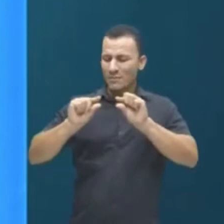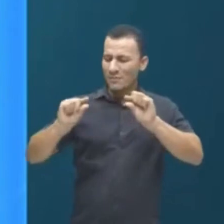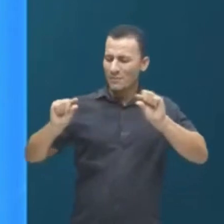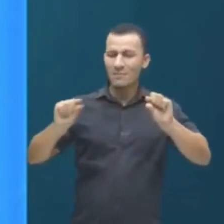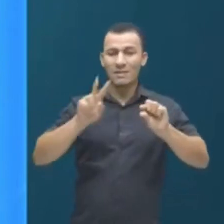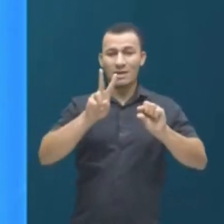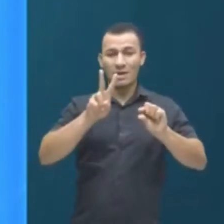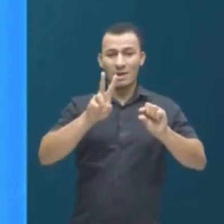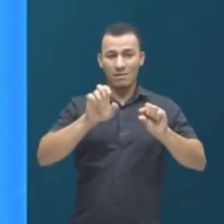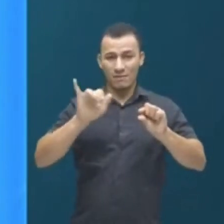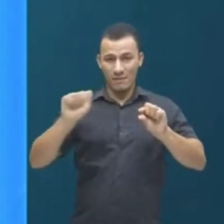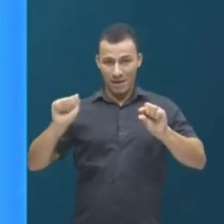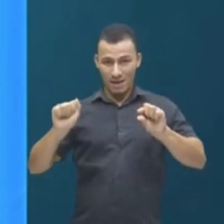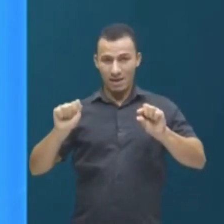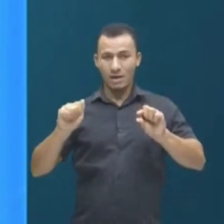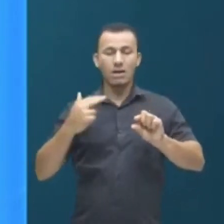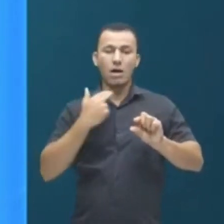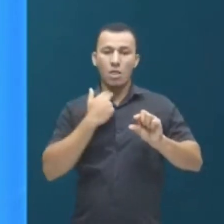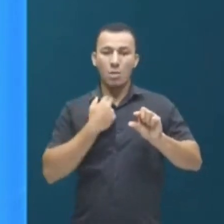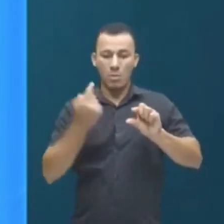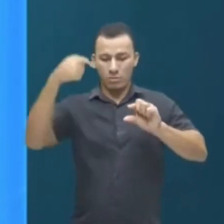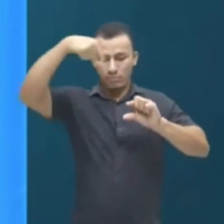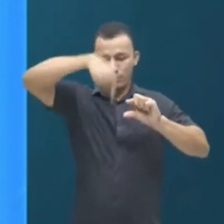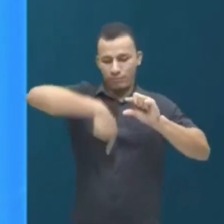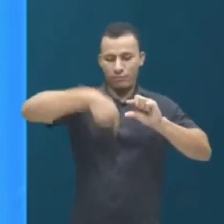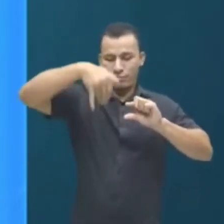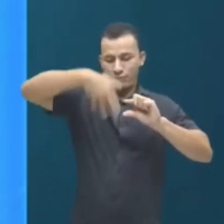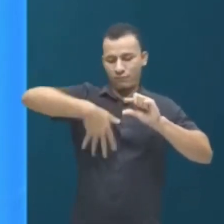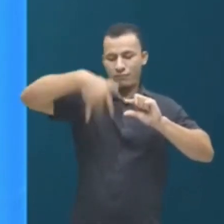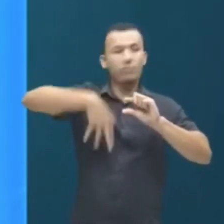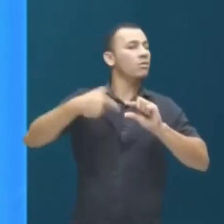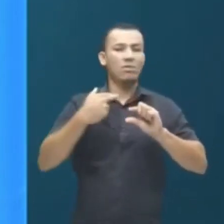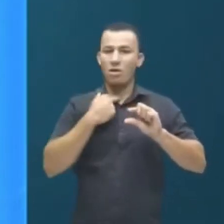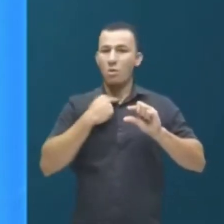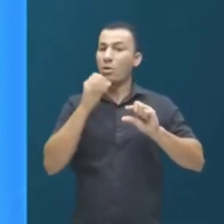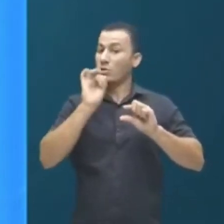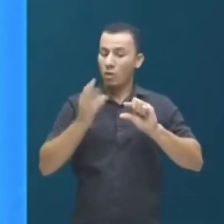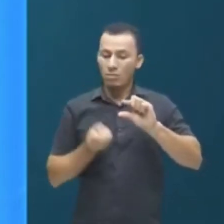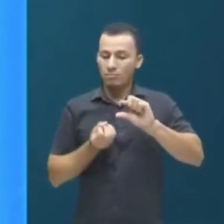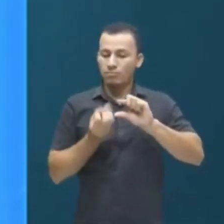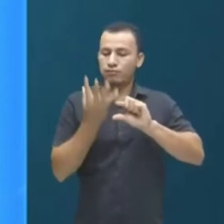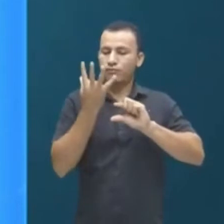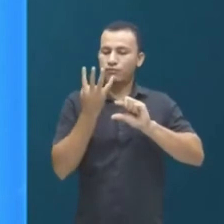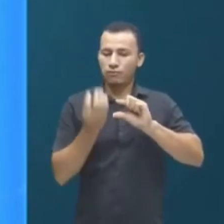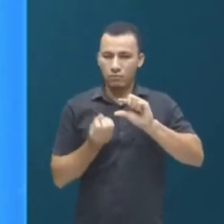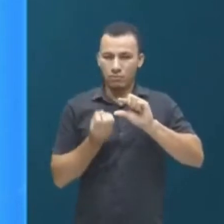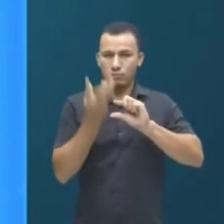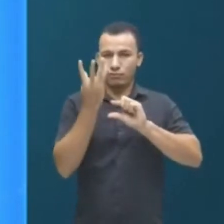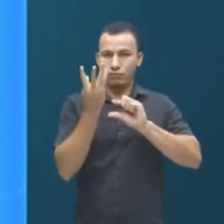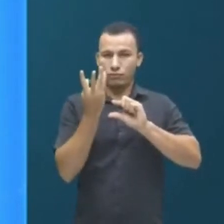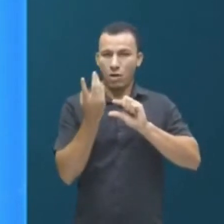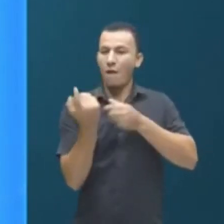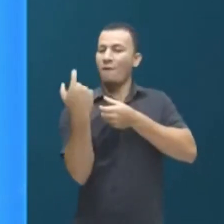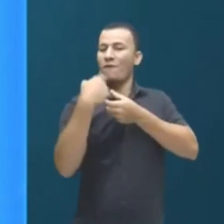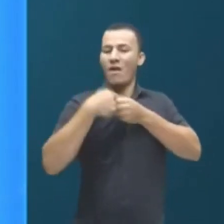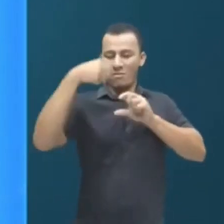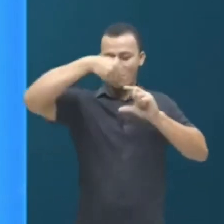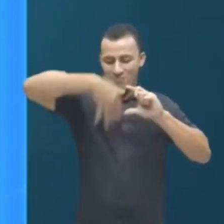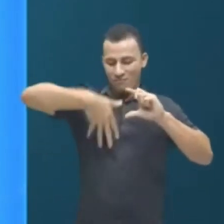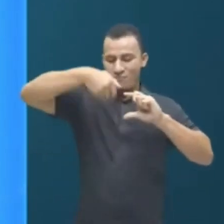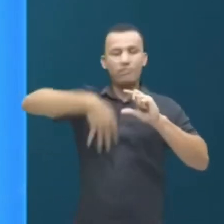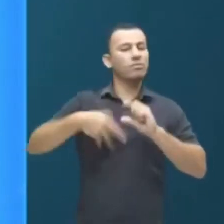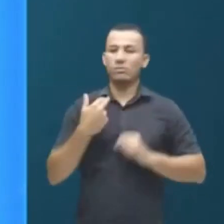esse sangue vá e retorne. Então, as válvulas se fecham para